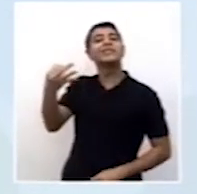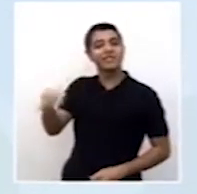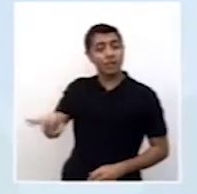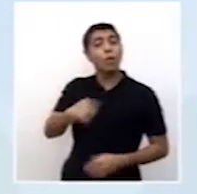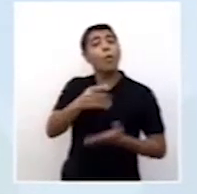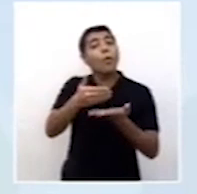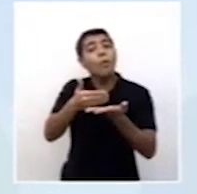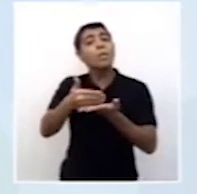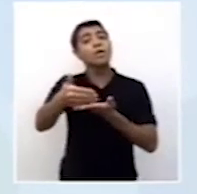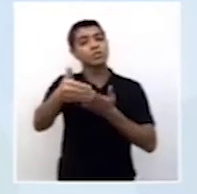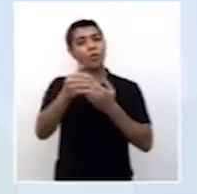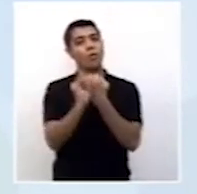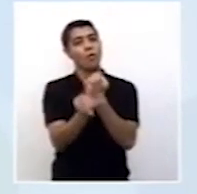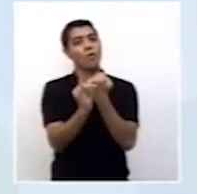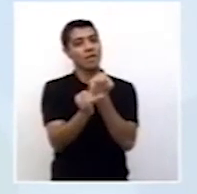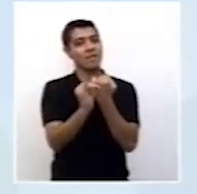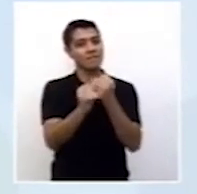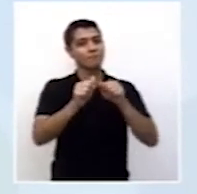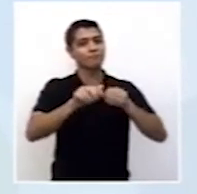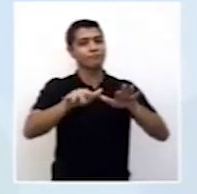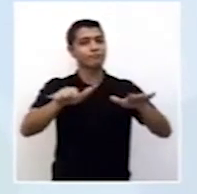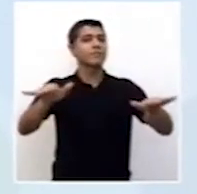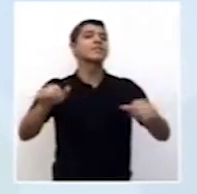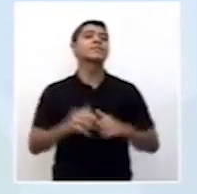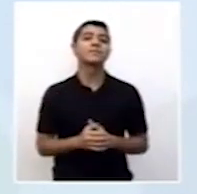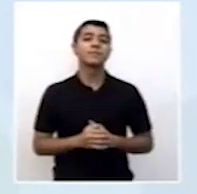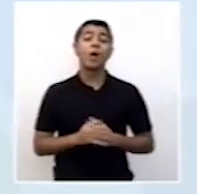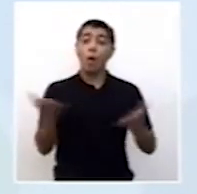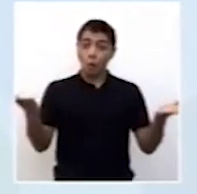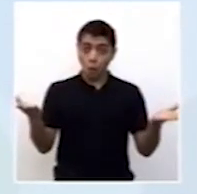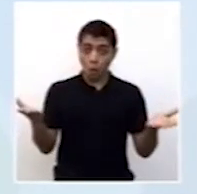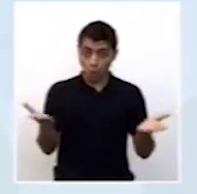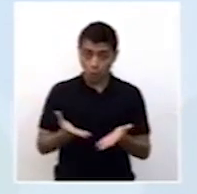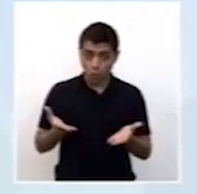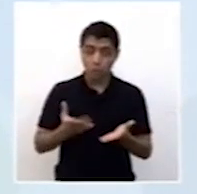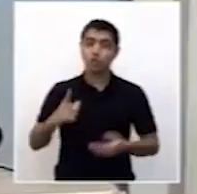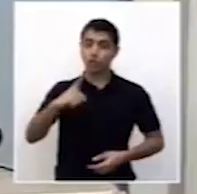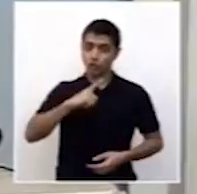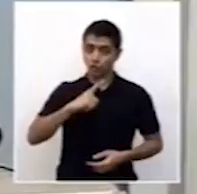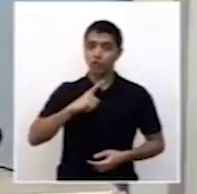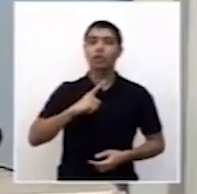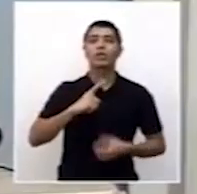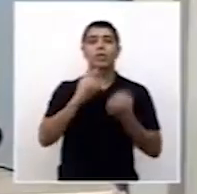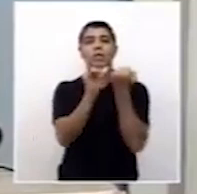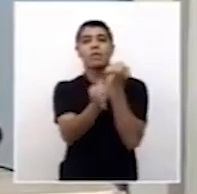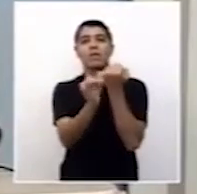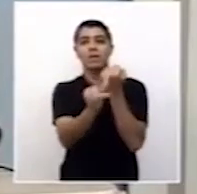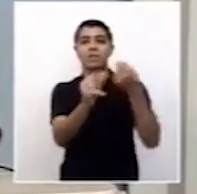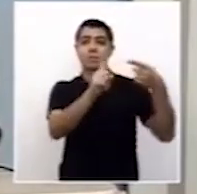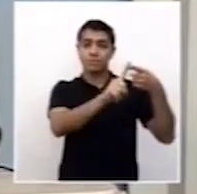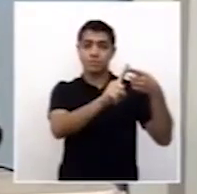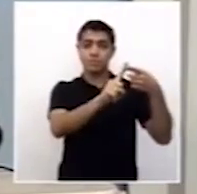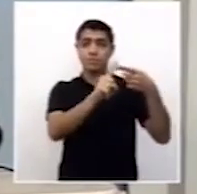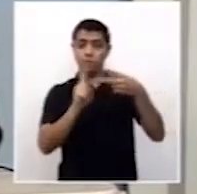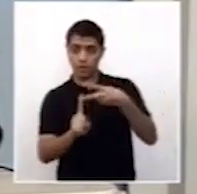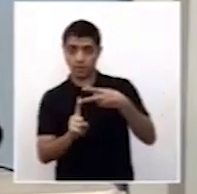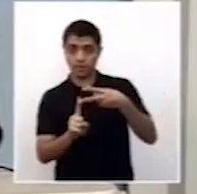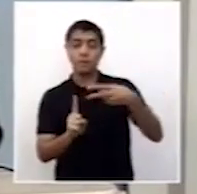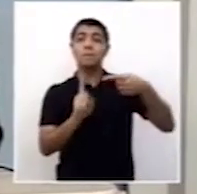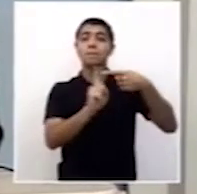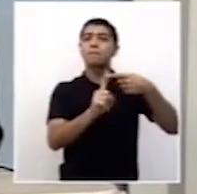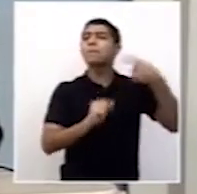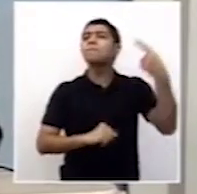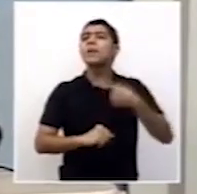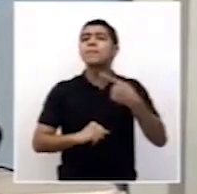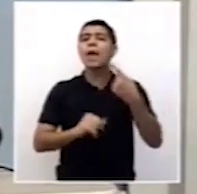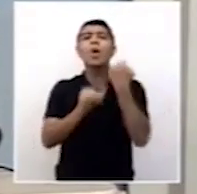interpretativa. Então, atualmente, nós temos os dois tipos de crônica, que foi aquela que eu disse, que são aqueles relatos históricos que